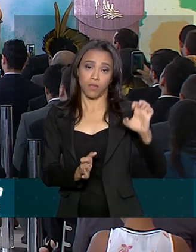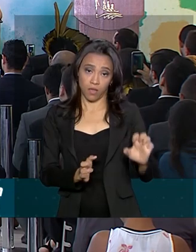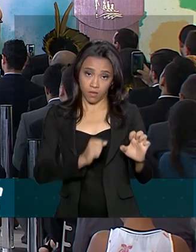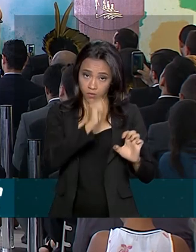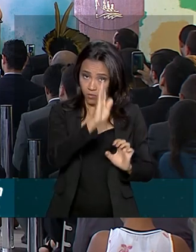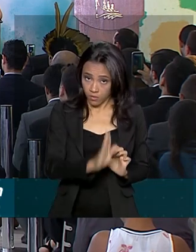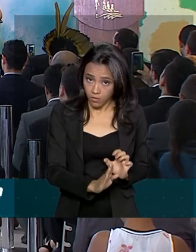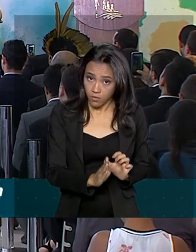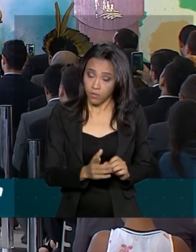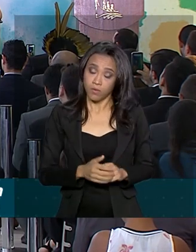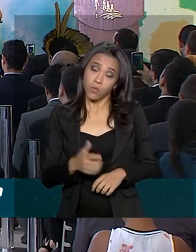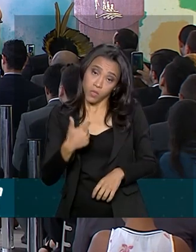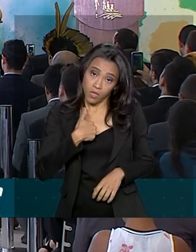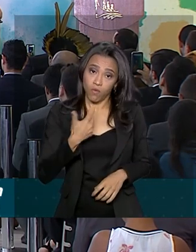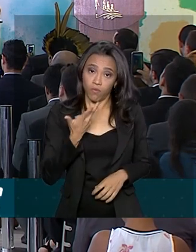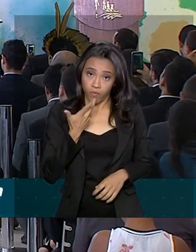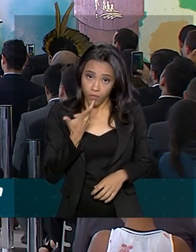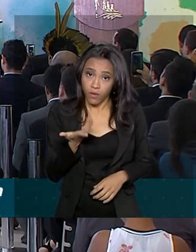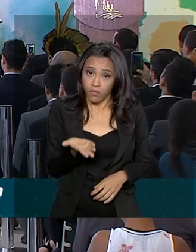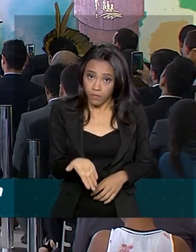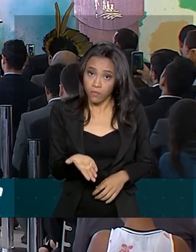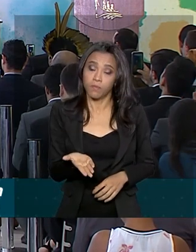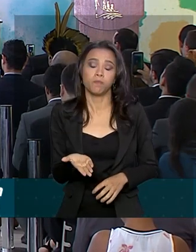falo, os números